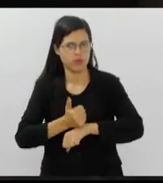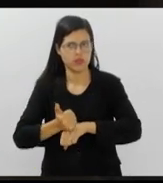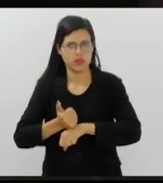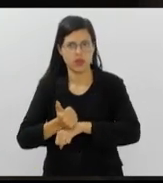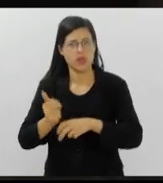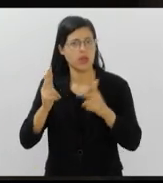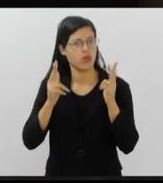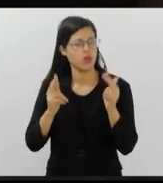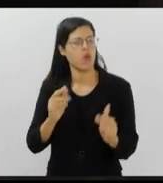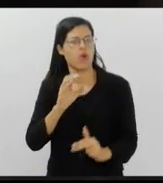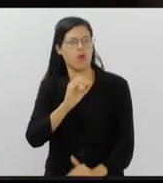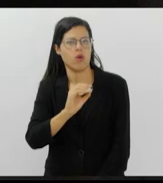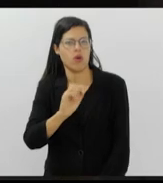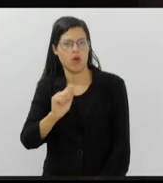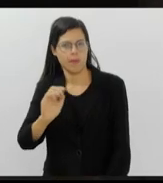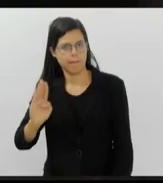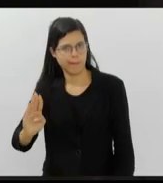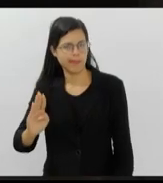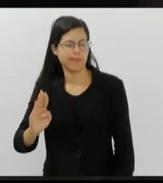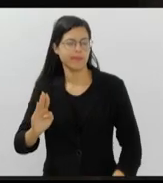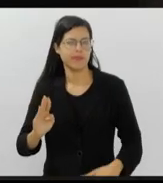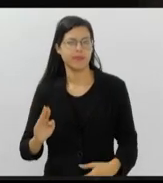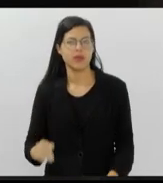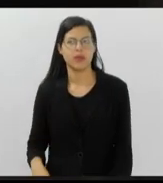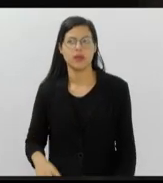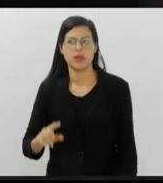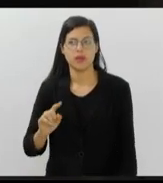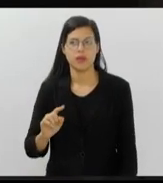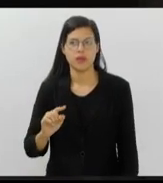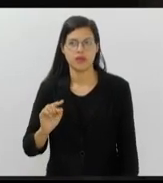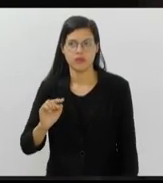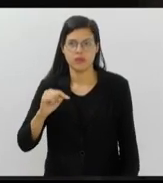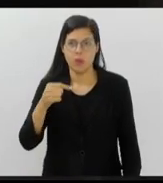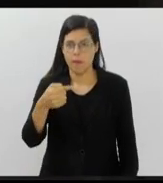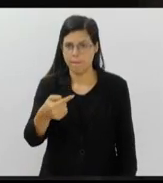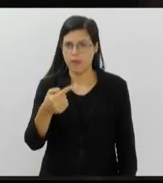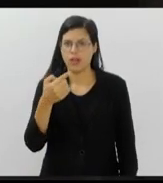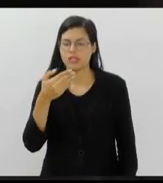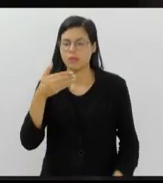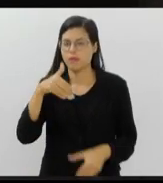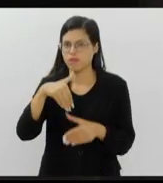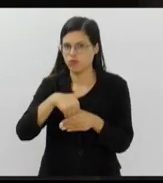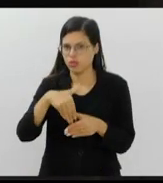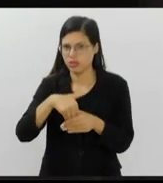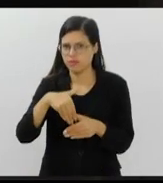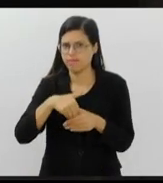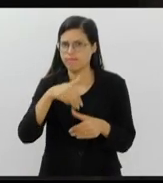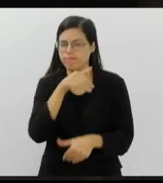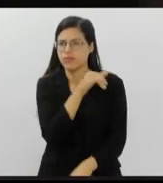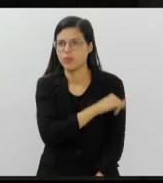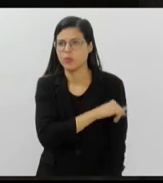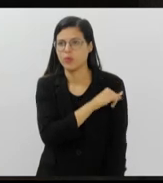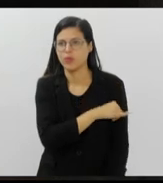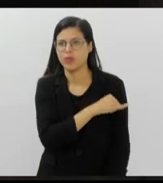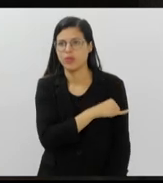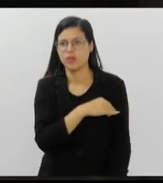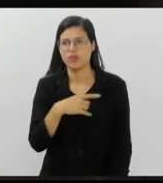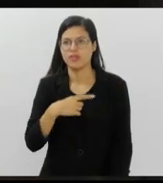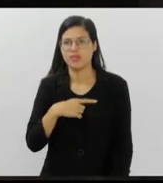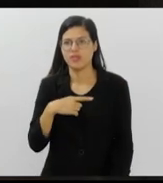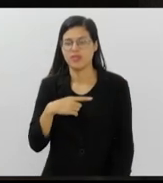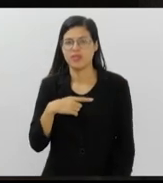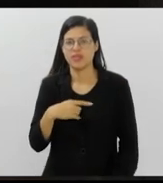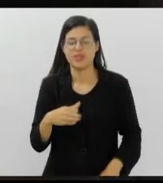Ordem dos Advogados do Brasil, que no próximo pleito, aqui no Rio de Janeiro, apresentará uma